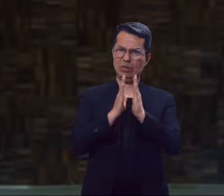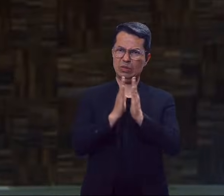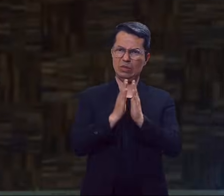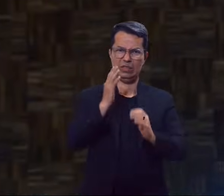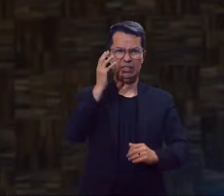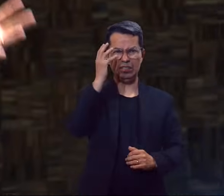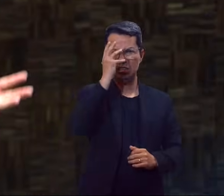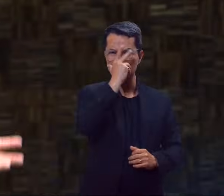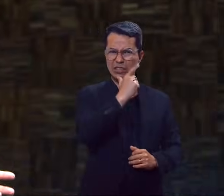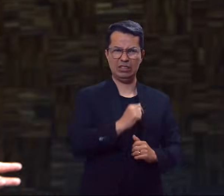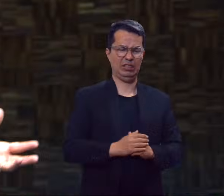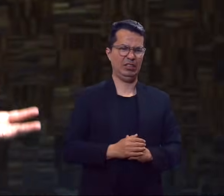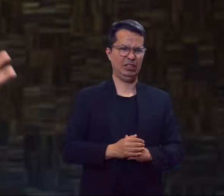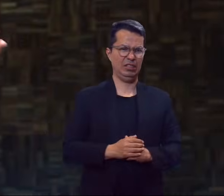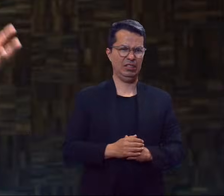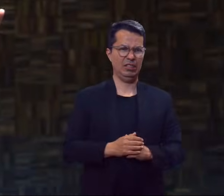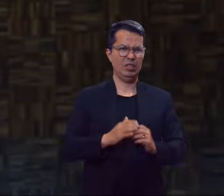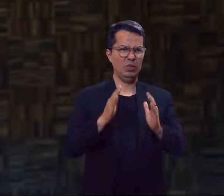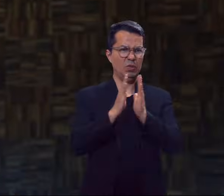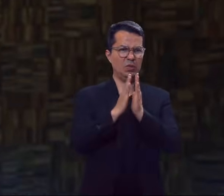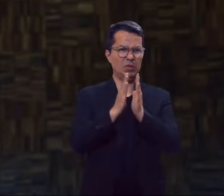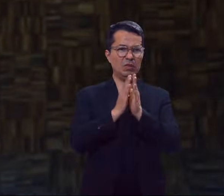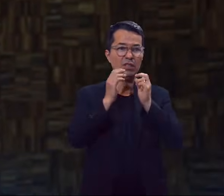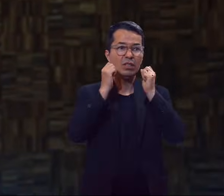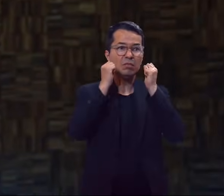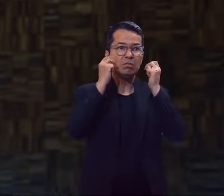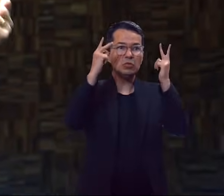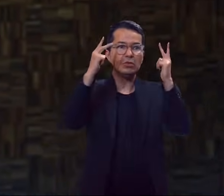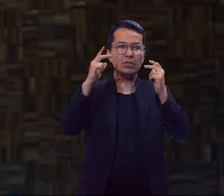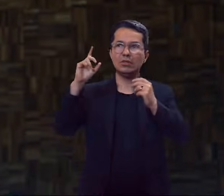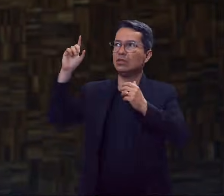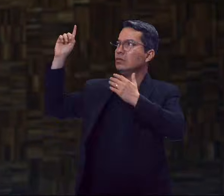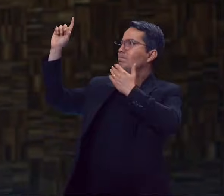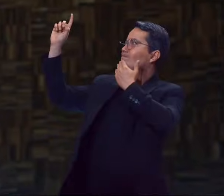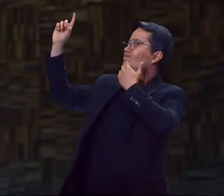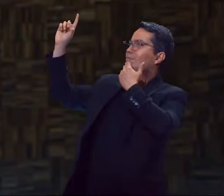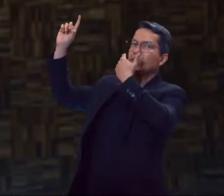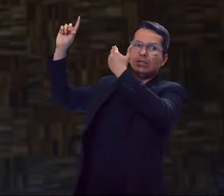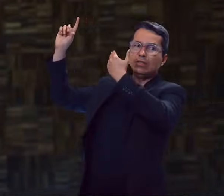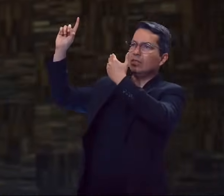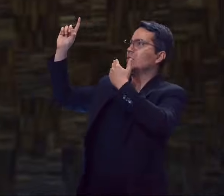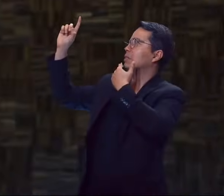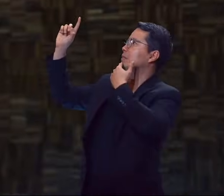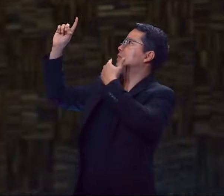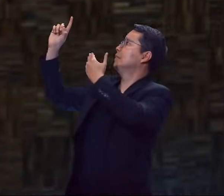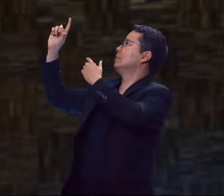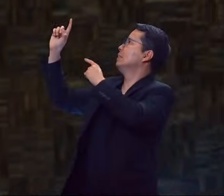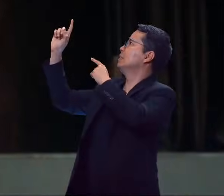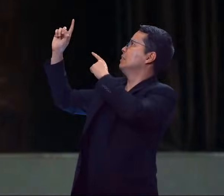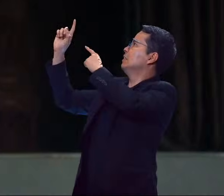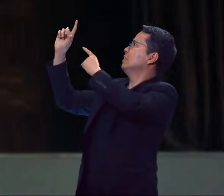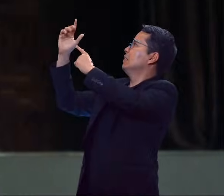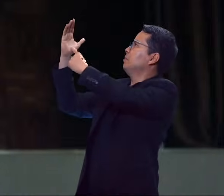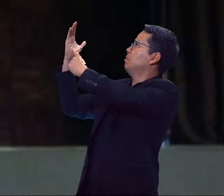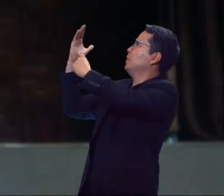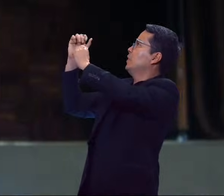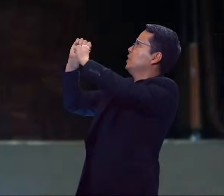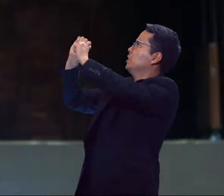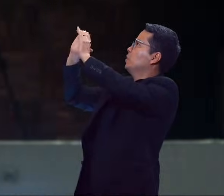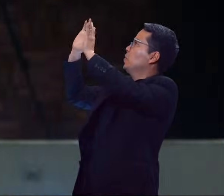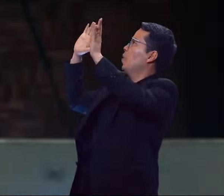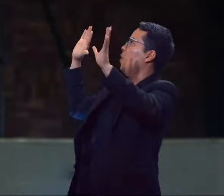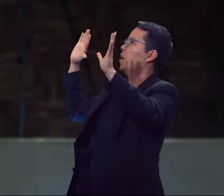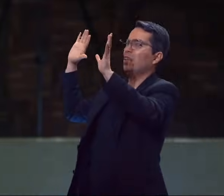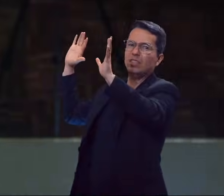Moisés pedindo ao Senhor: Deus, me mostra a tua glória. E